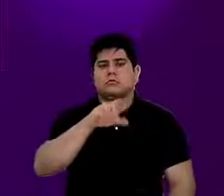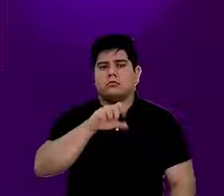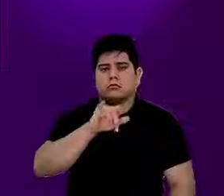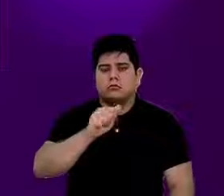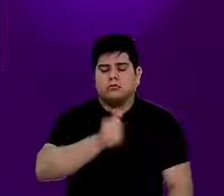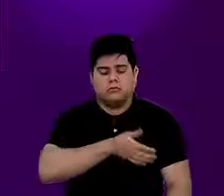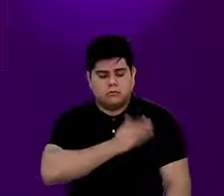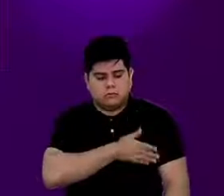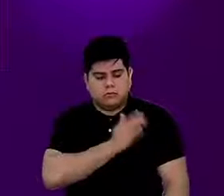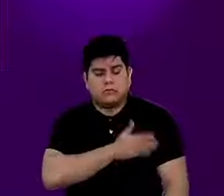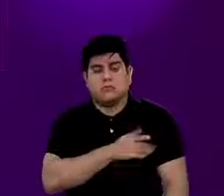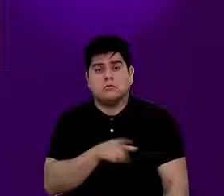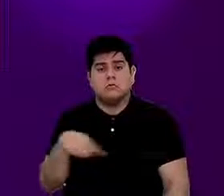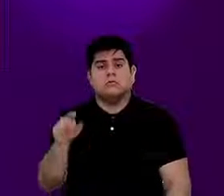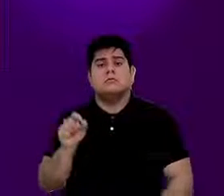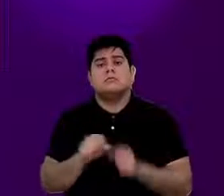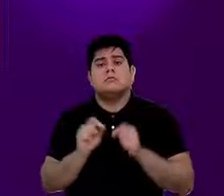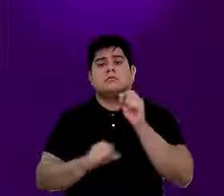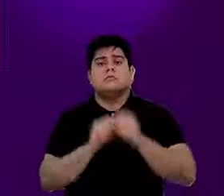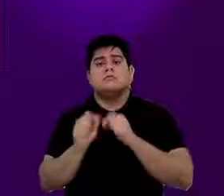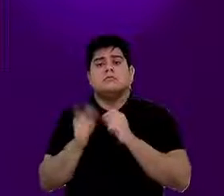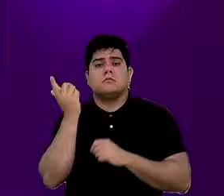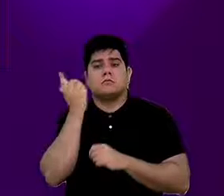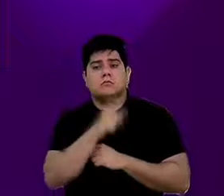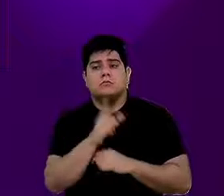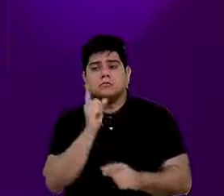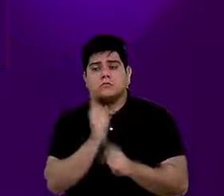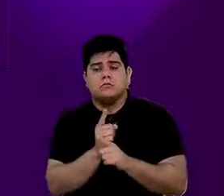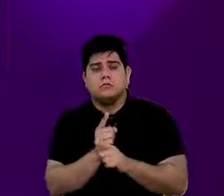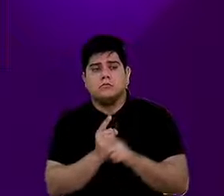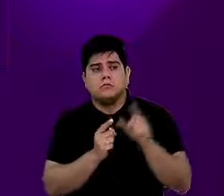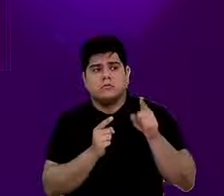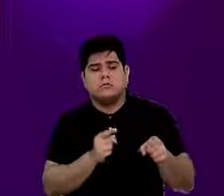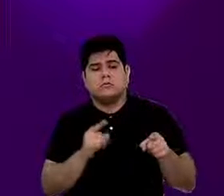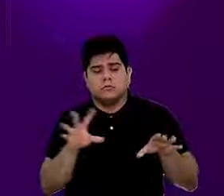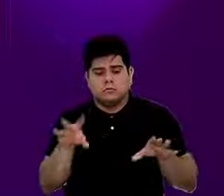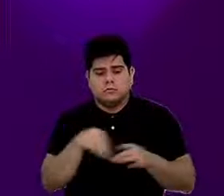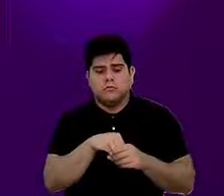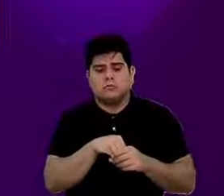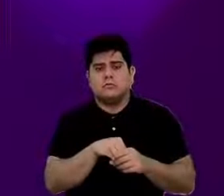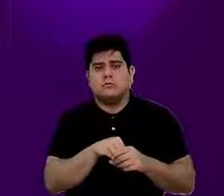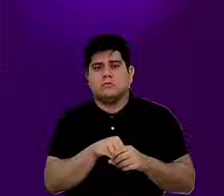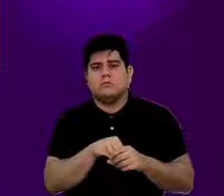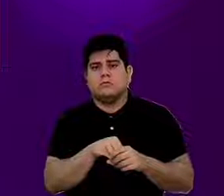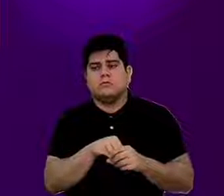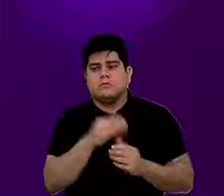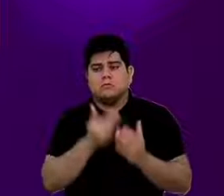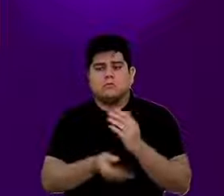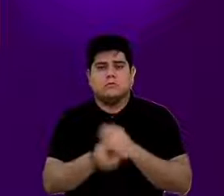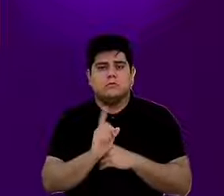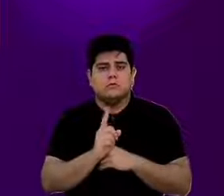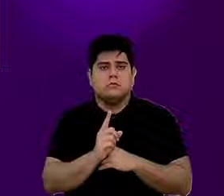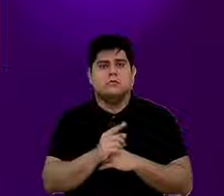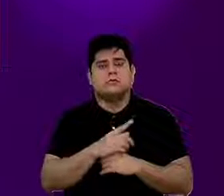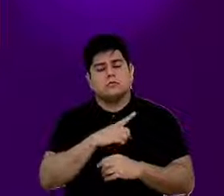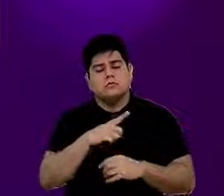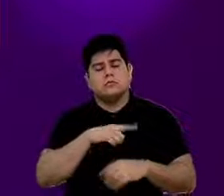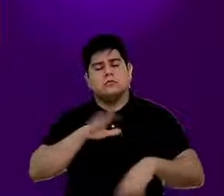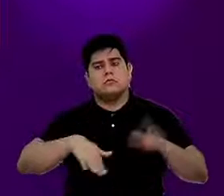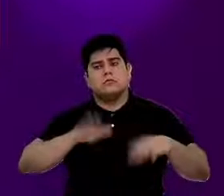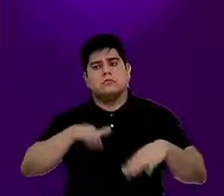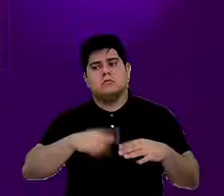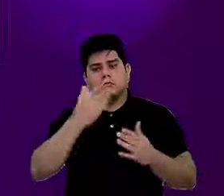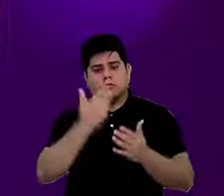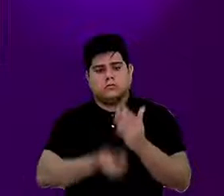que fazem com que a gente consiga achar o paciente, incluir o paciente e não perdê-lo. Porque a gente tem, às vezes, uma